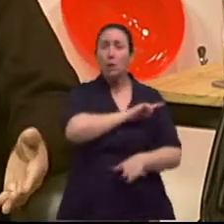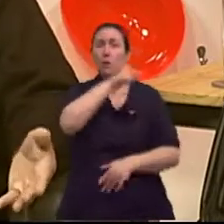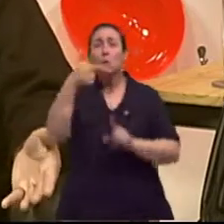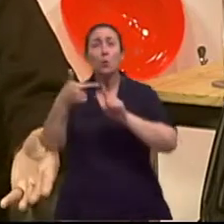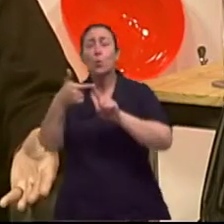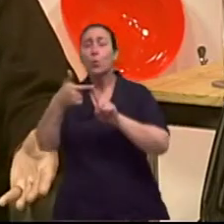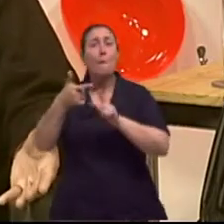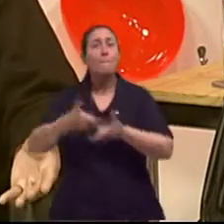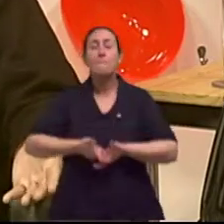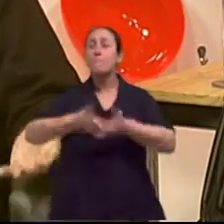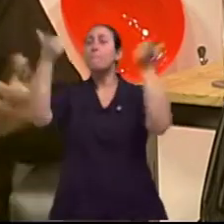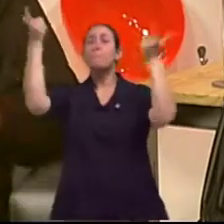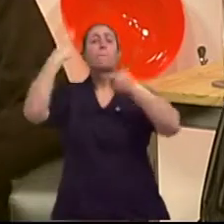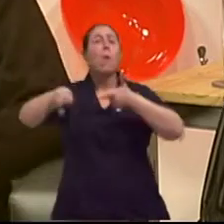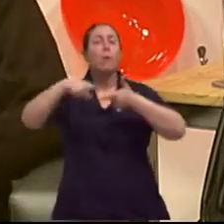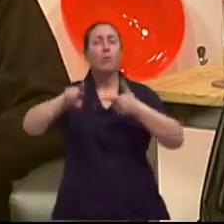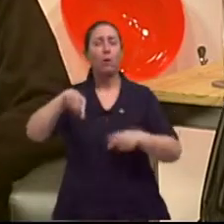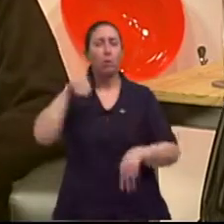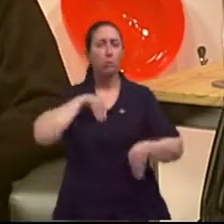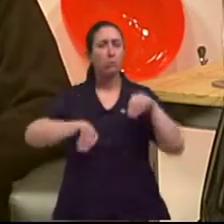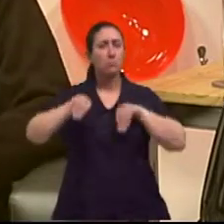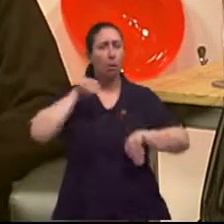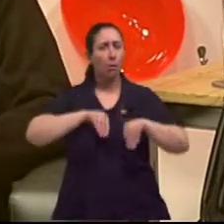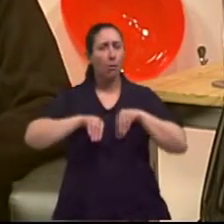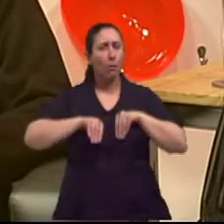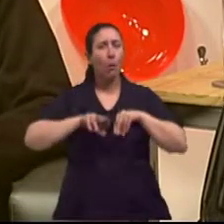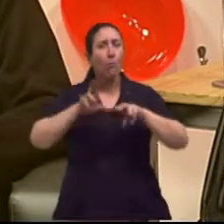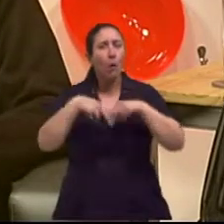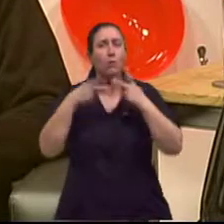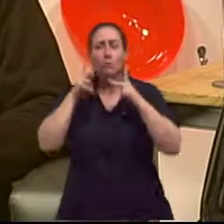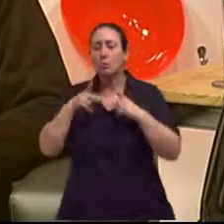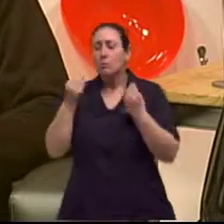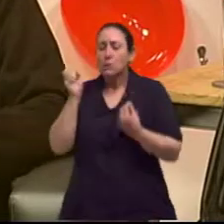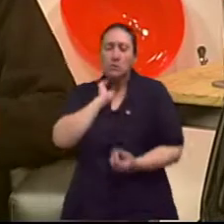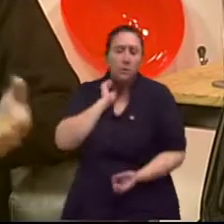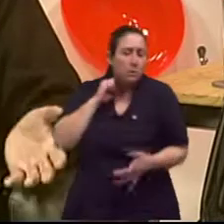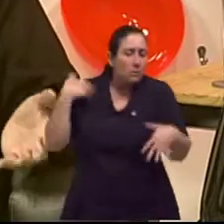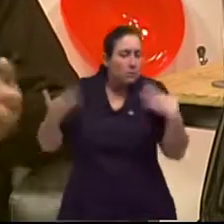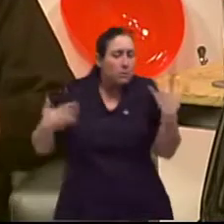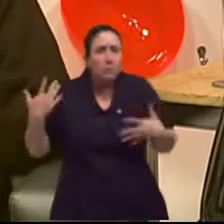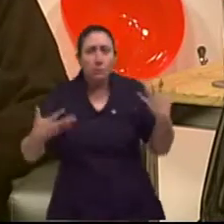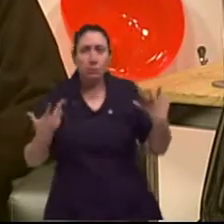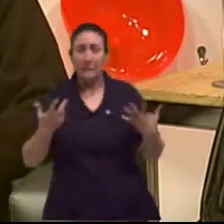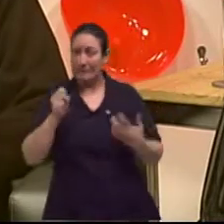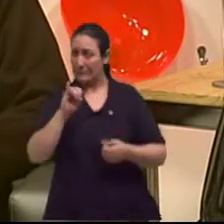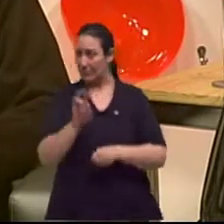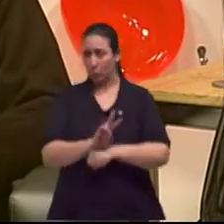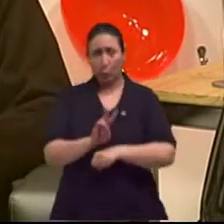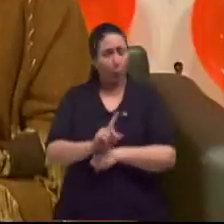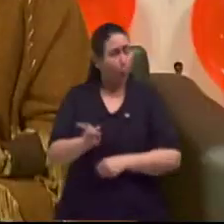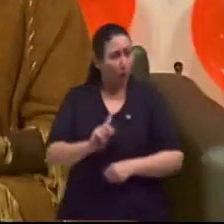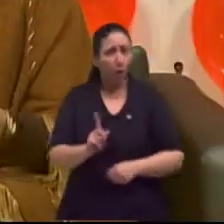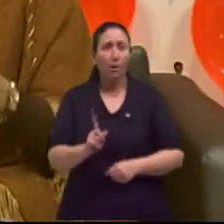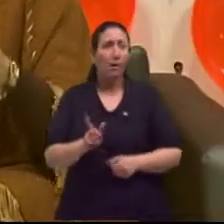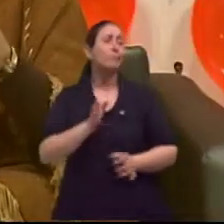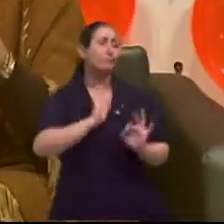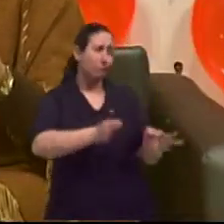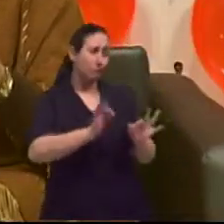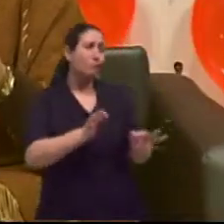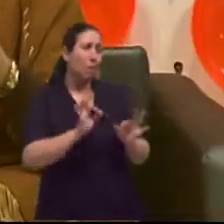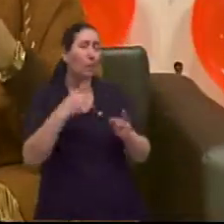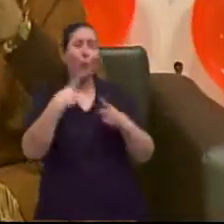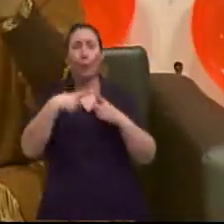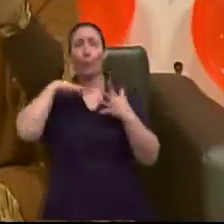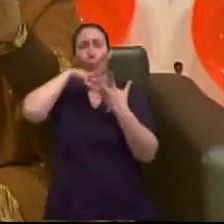mate. Então, assim, se nós não cuidarmos disso, nós vamos ter um problema. Nós estamos num mundo extremamente